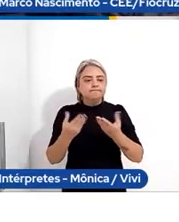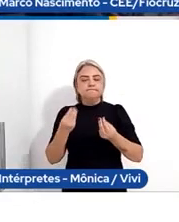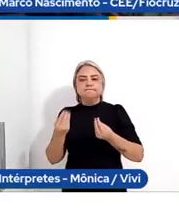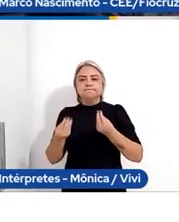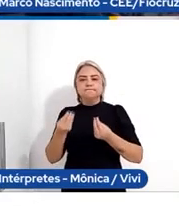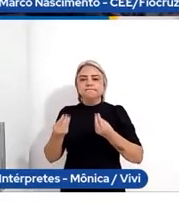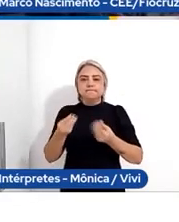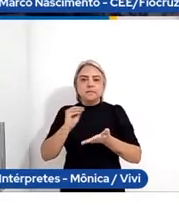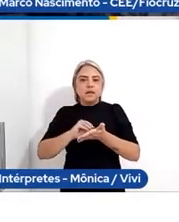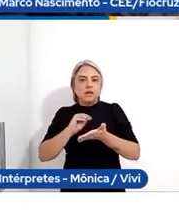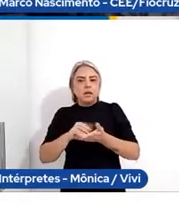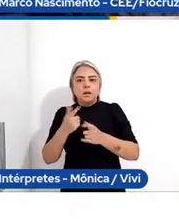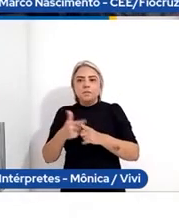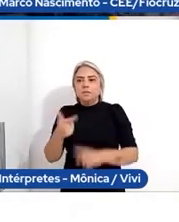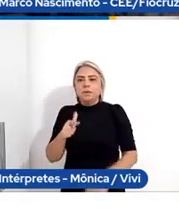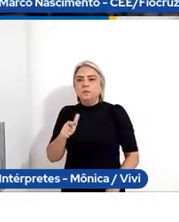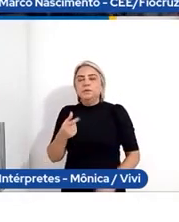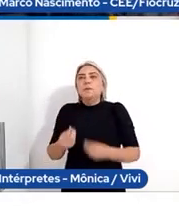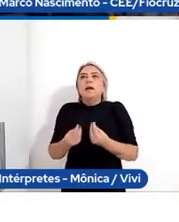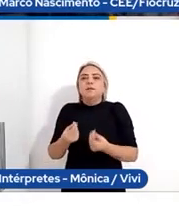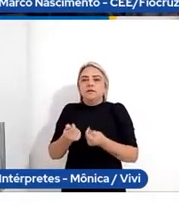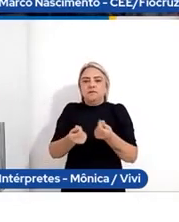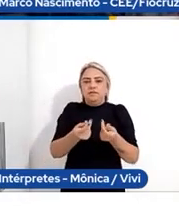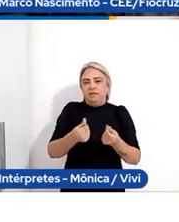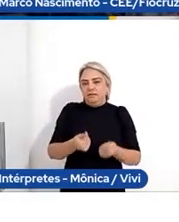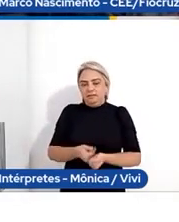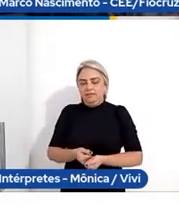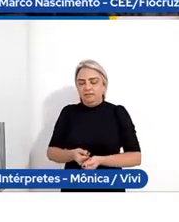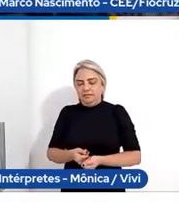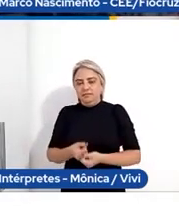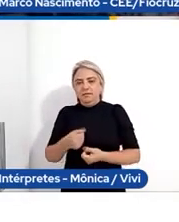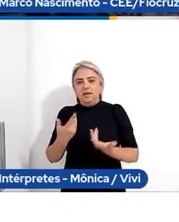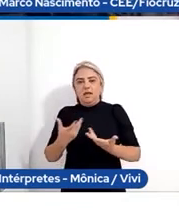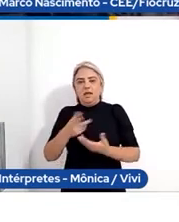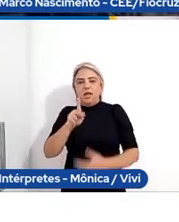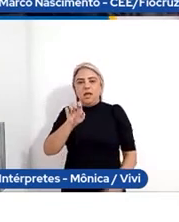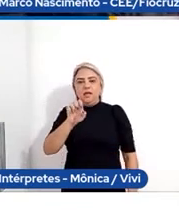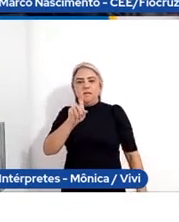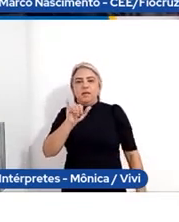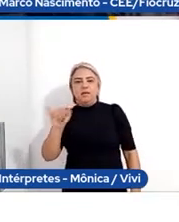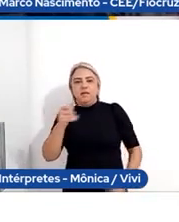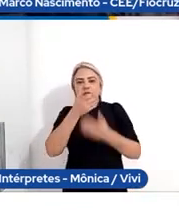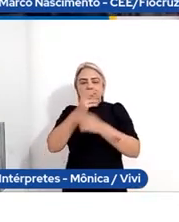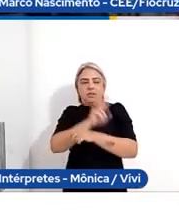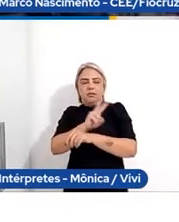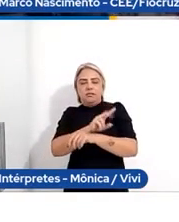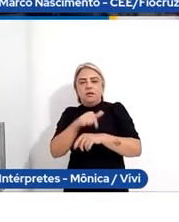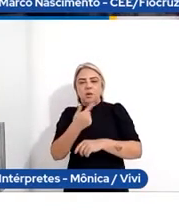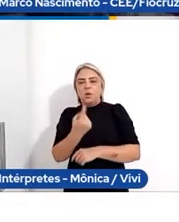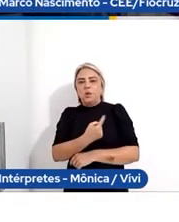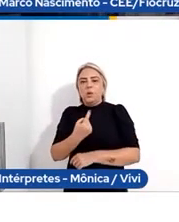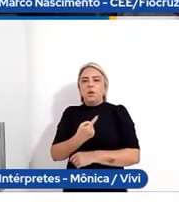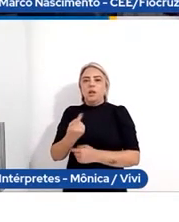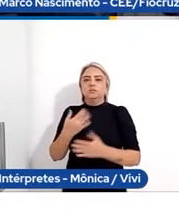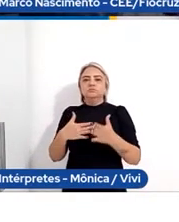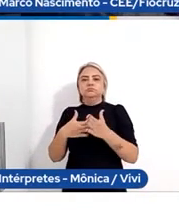esse déficit, porque não tinha mais para comprar no mercado internacional. Equipamentos de proteção individual, a mesma coisa, e aqui é uma outra menção, aquelas